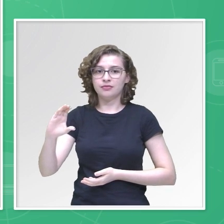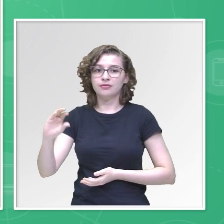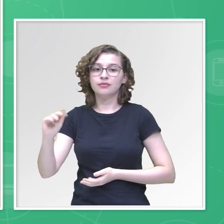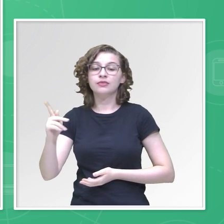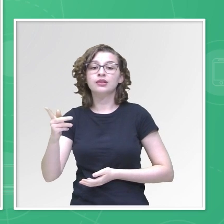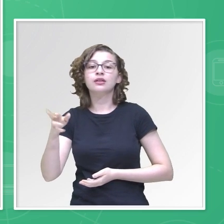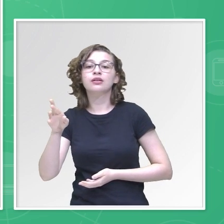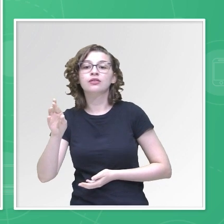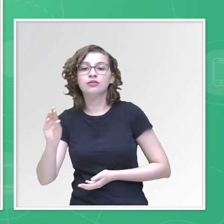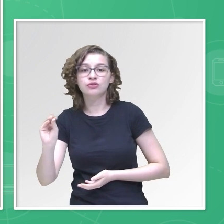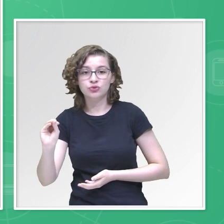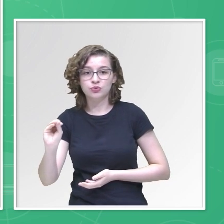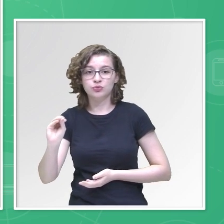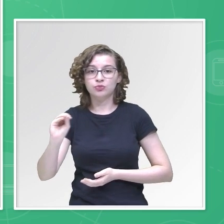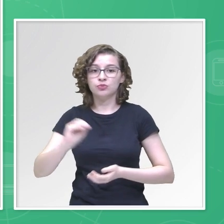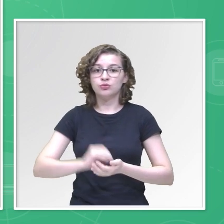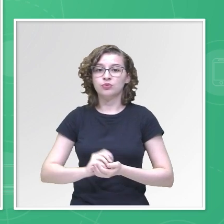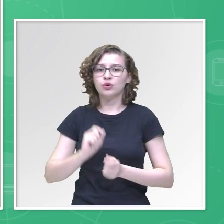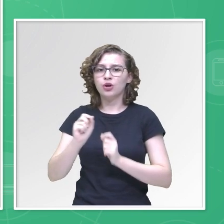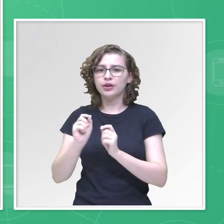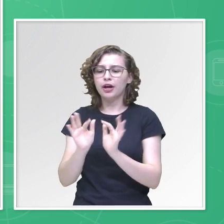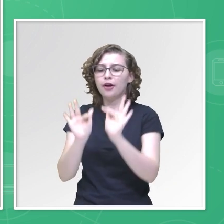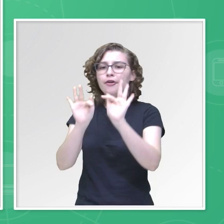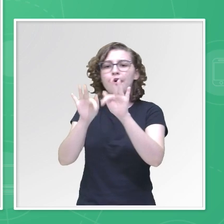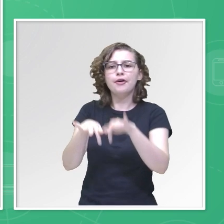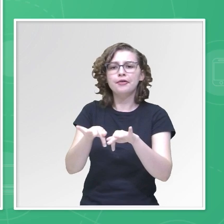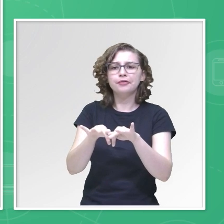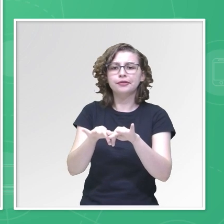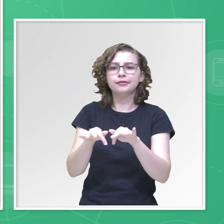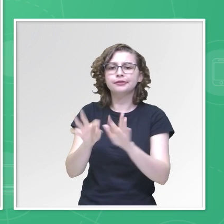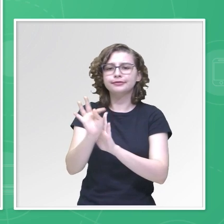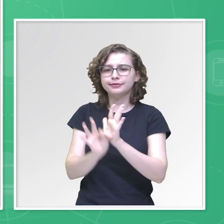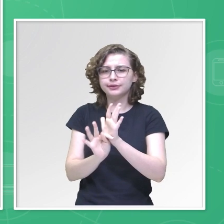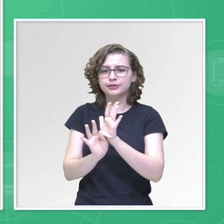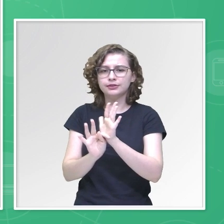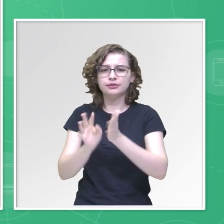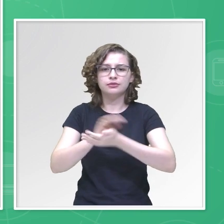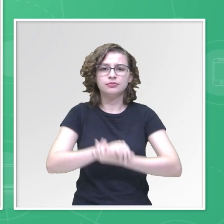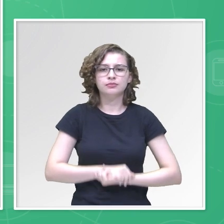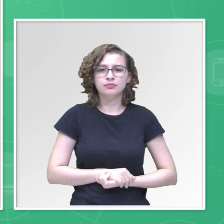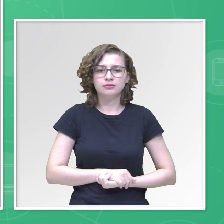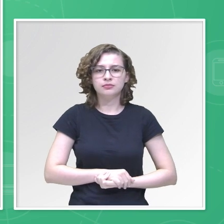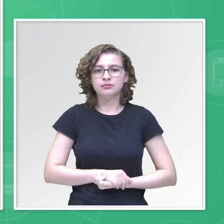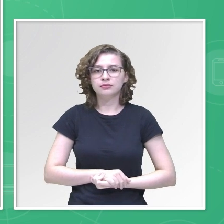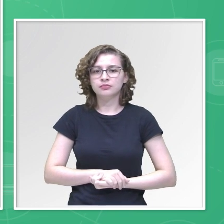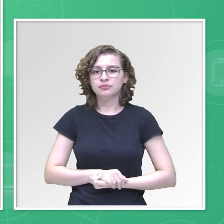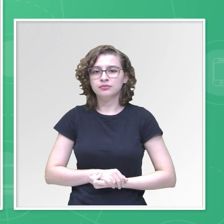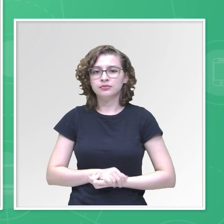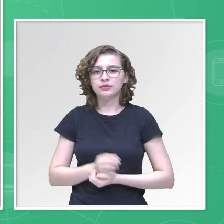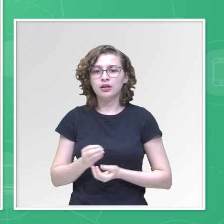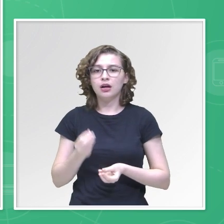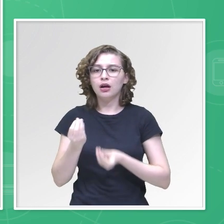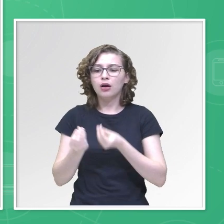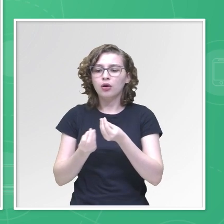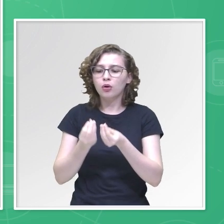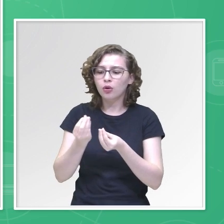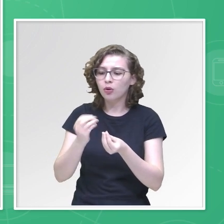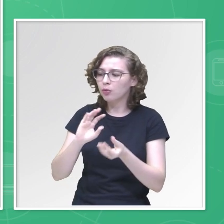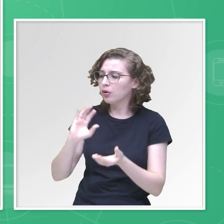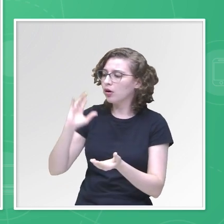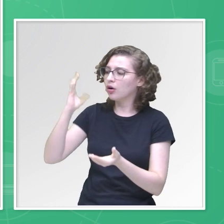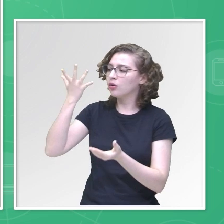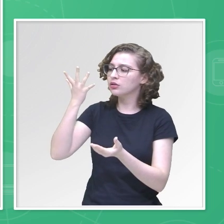conclusão o desfecho é o final da história a conclusão é ali que você tem o final da história que que